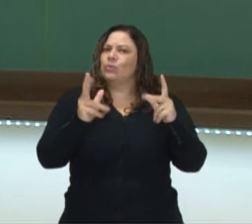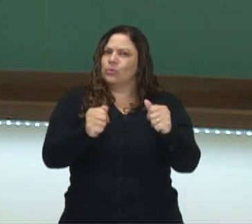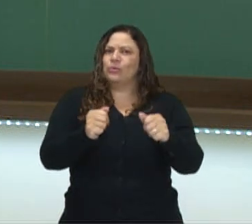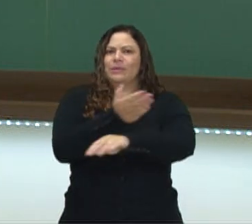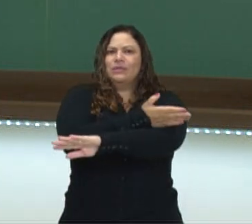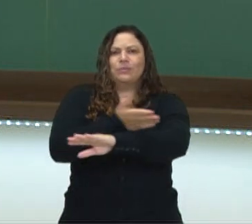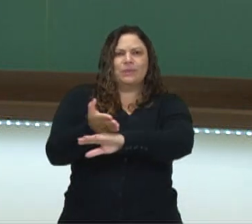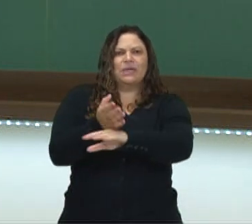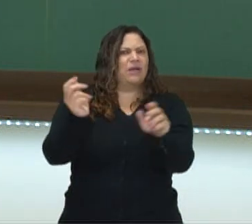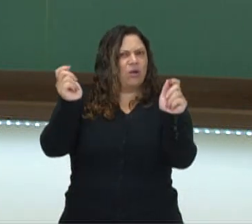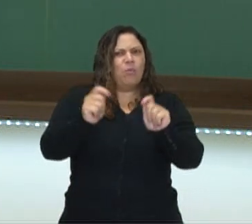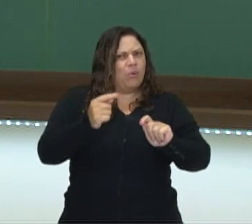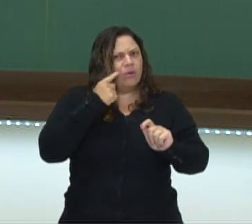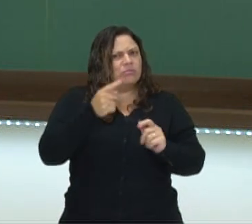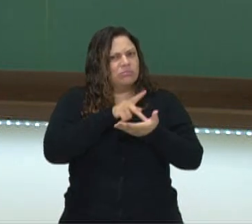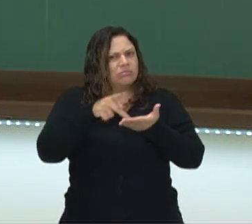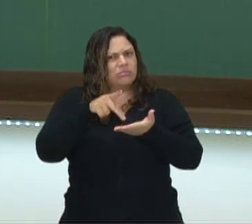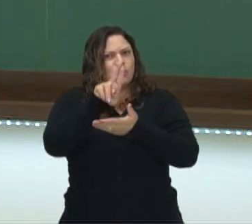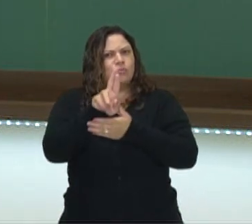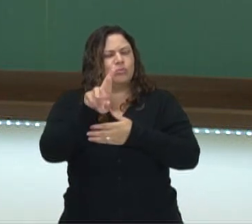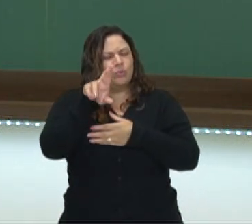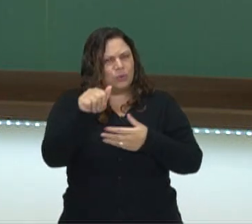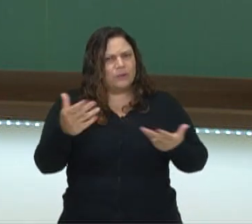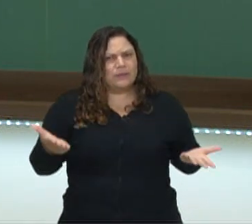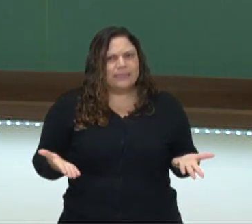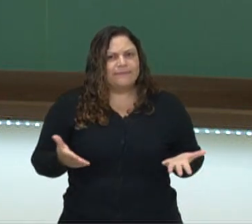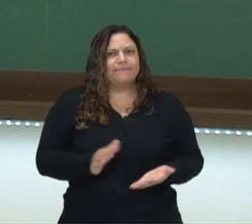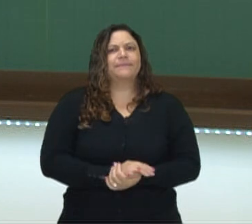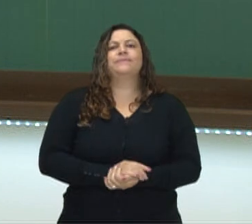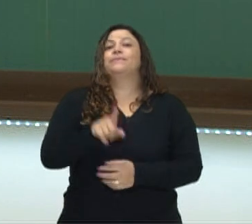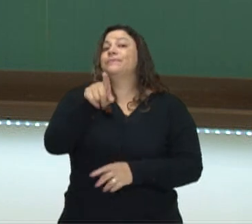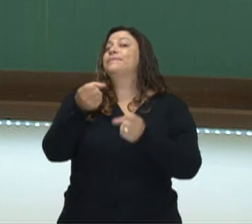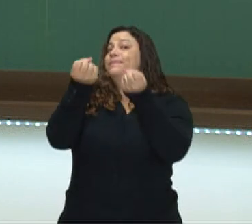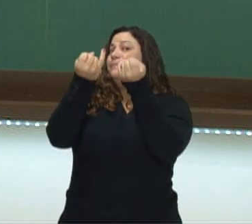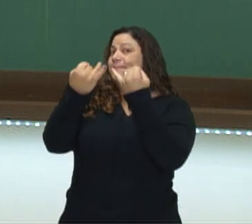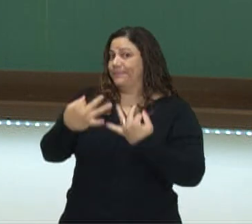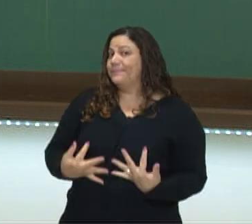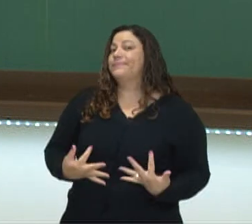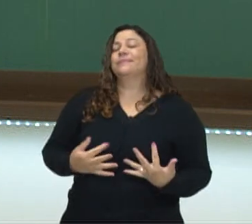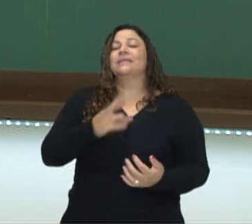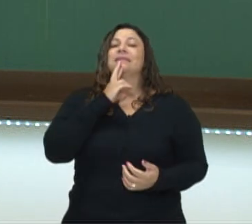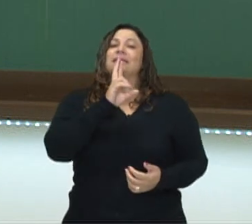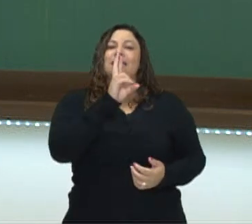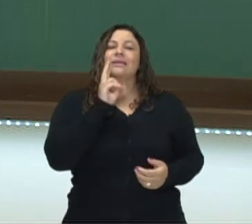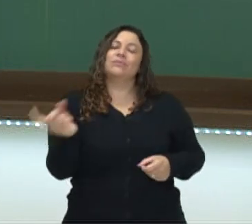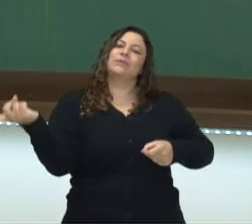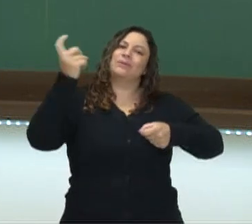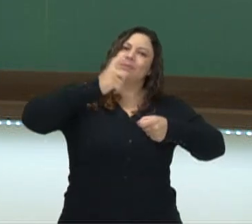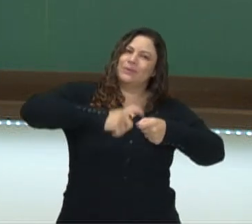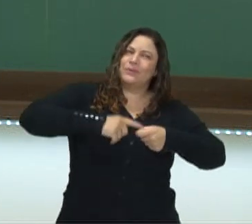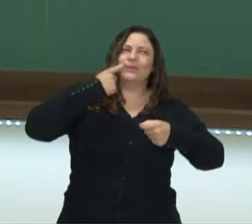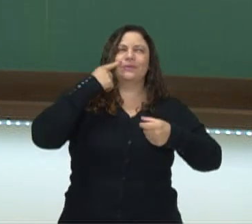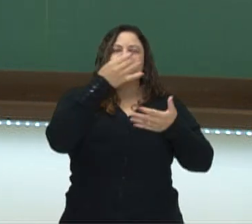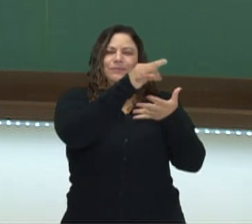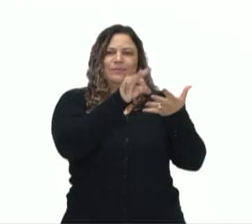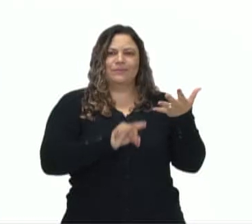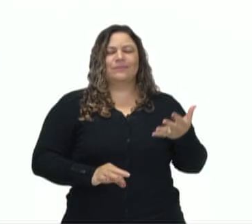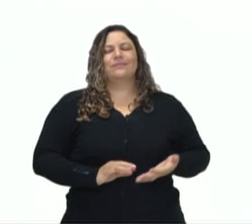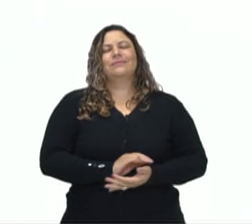solvente universal? Isso mesmo, com uma altíssima capacidade de dissolver